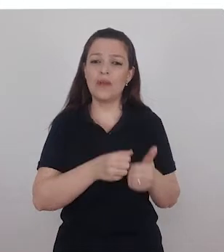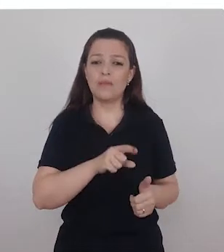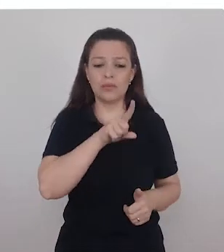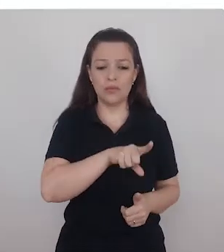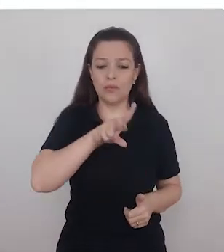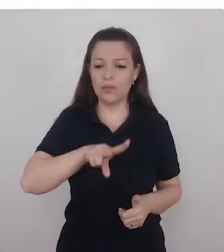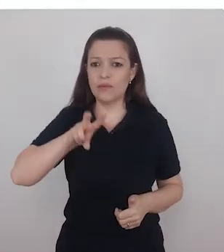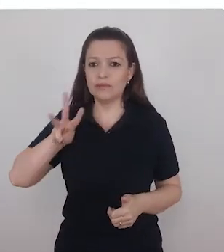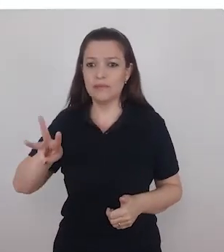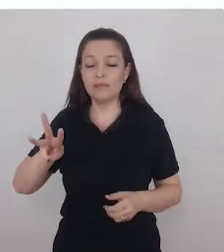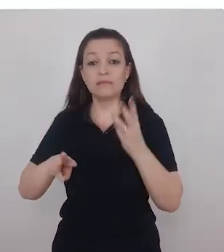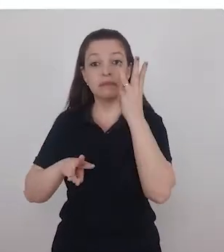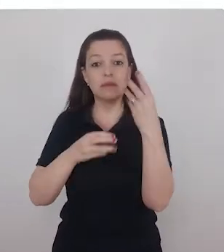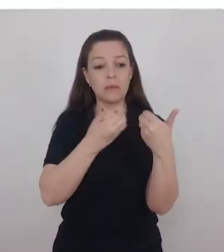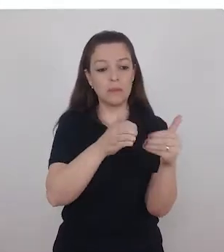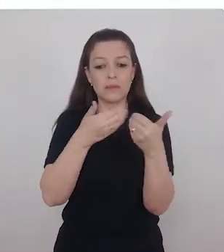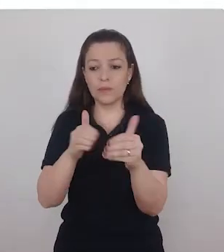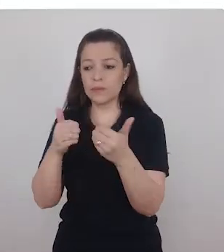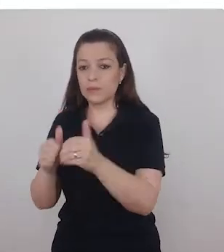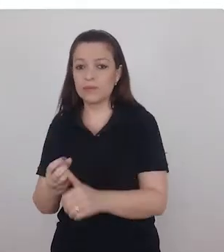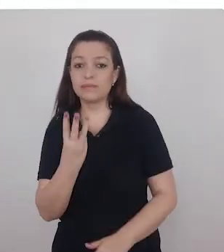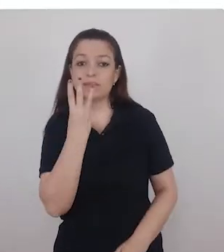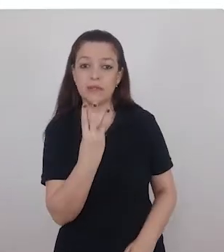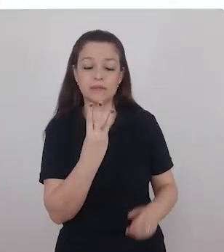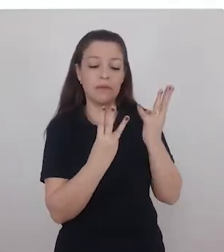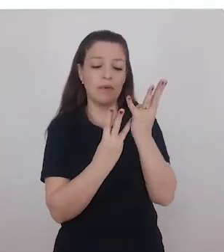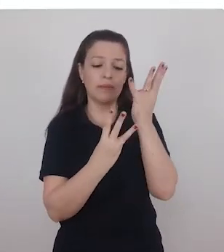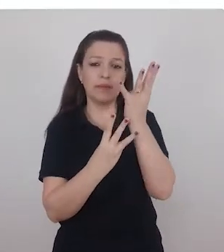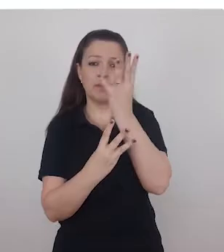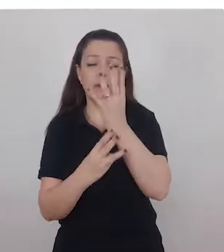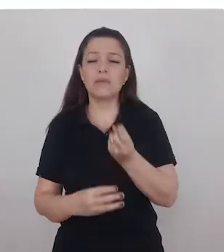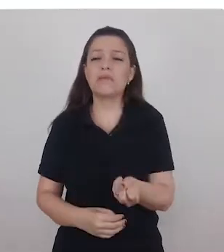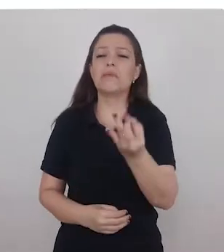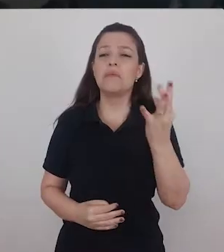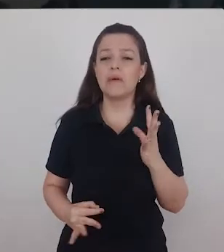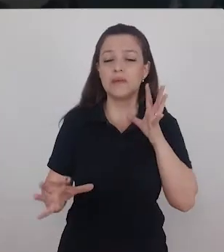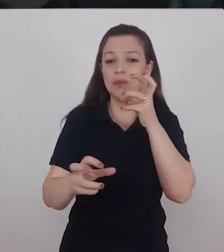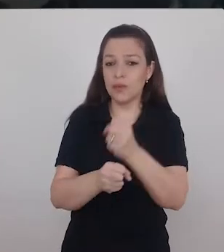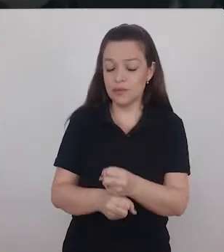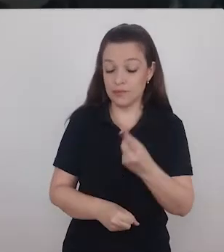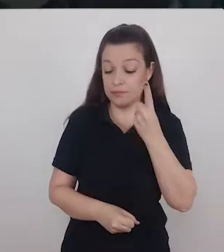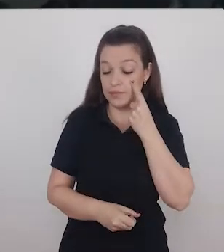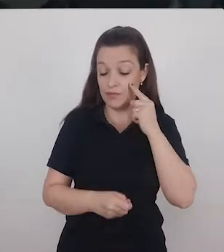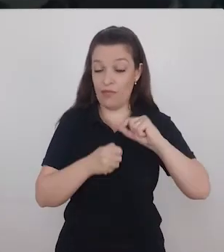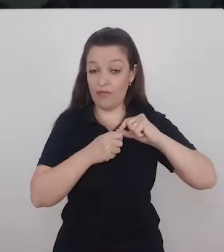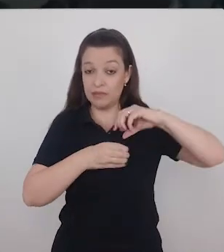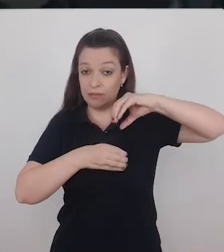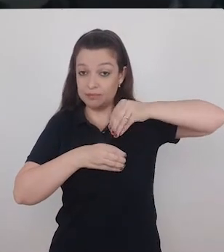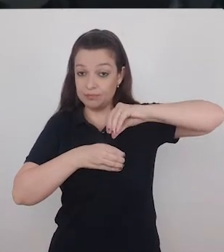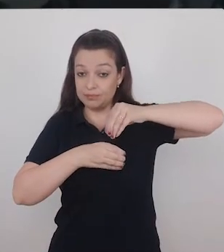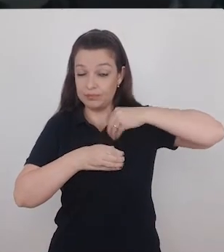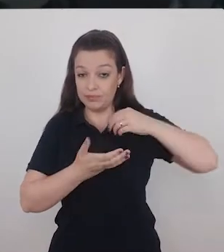com as tampinhas e vocês podem representar também aí em casa usando as tampinhas. Então vamos lá. Temos 3 ônibus